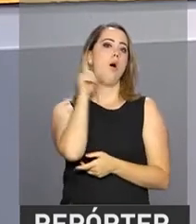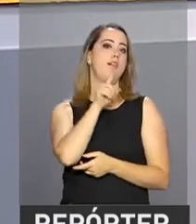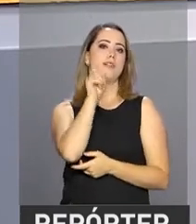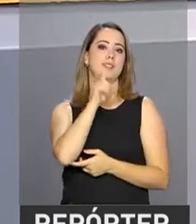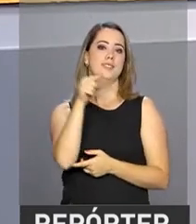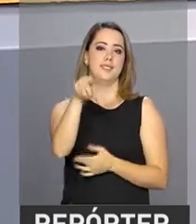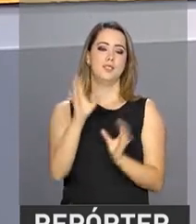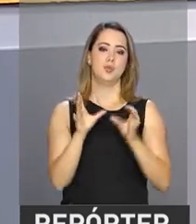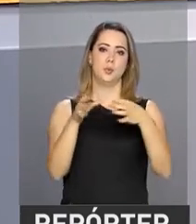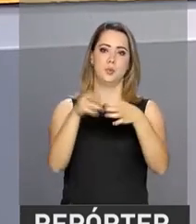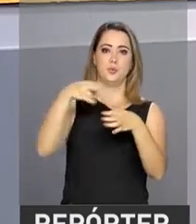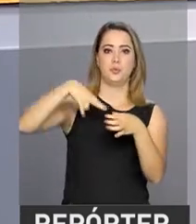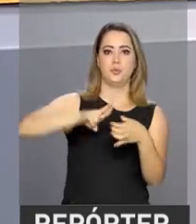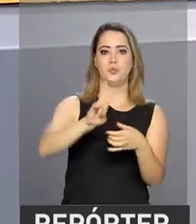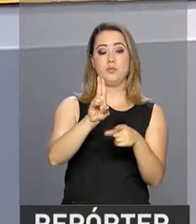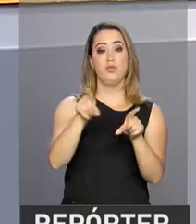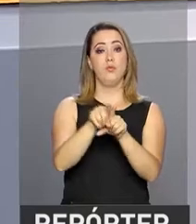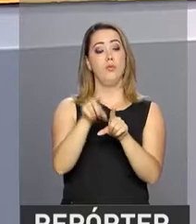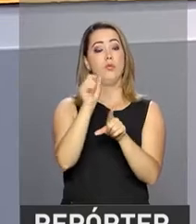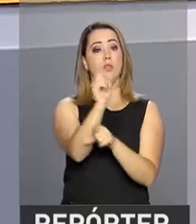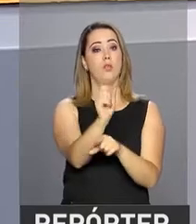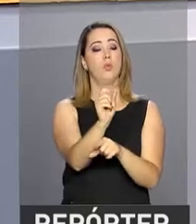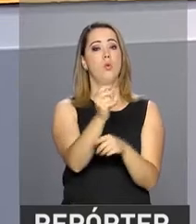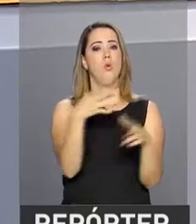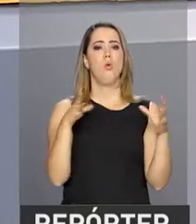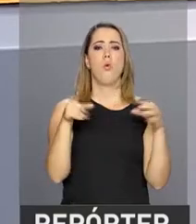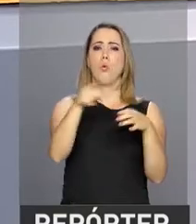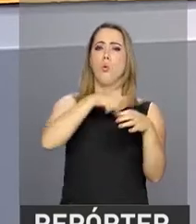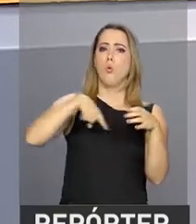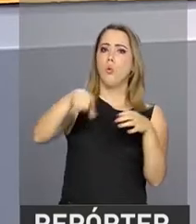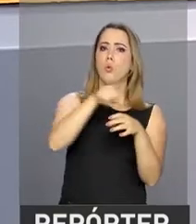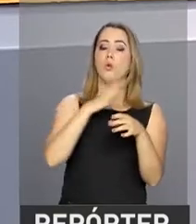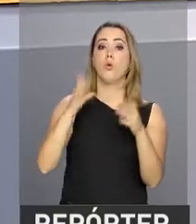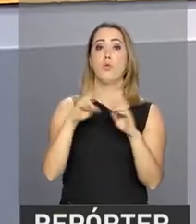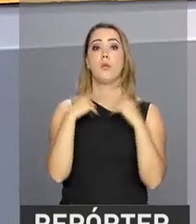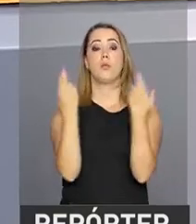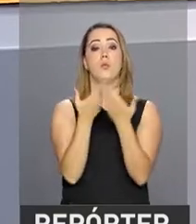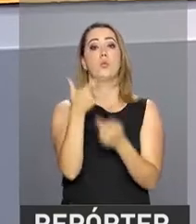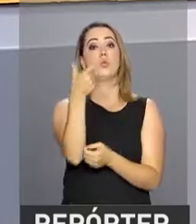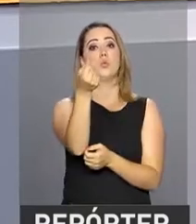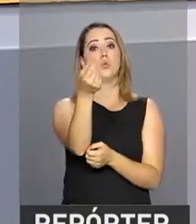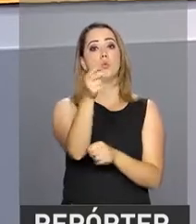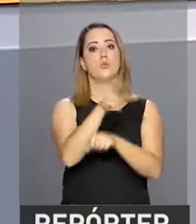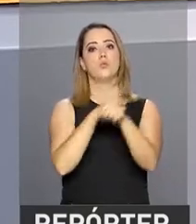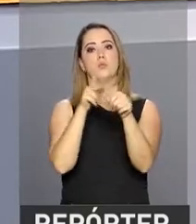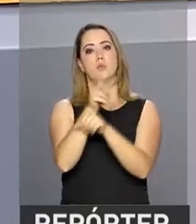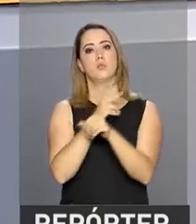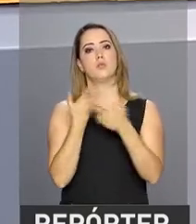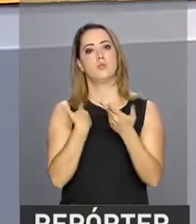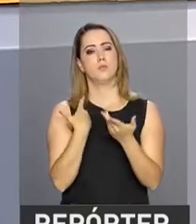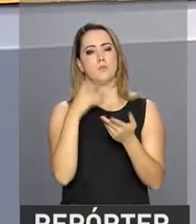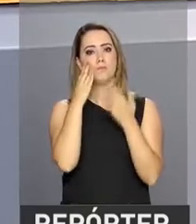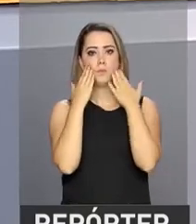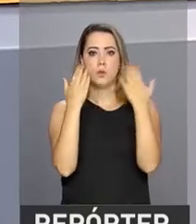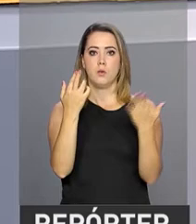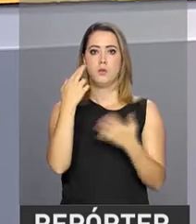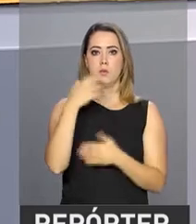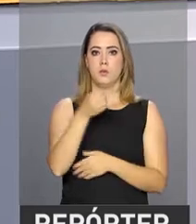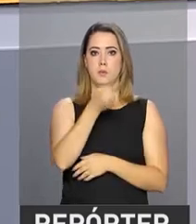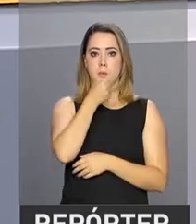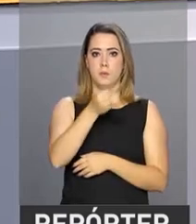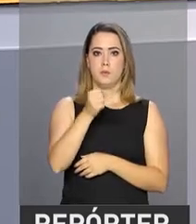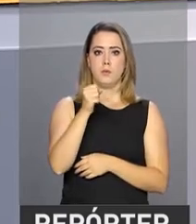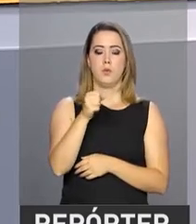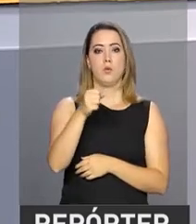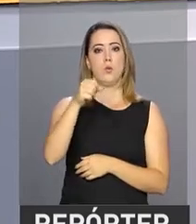uma assembléia geral das nações unidas a onu organismo internacional que reúne quase 200 países na reportagem da nossa